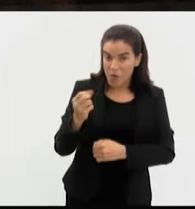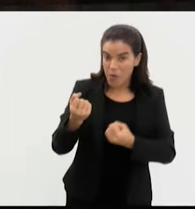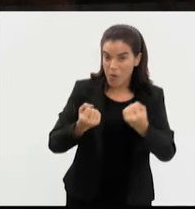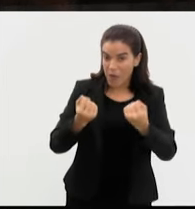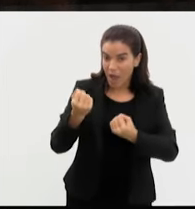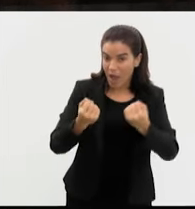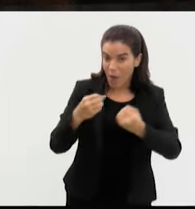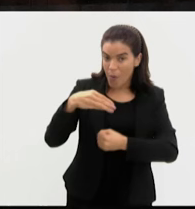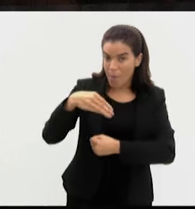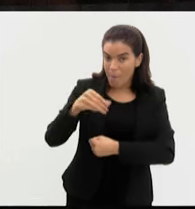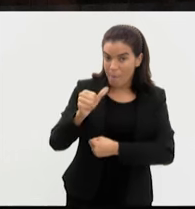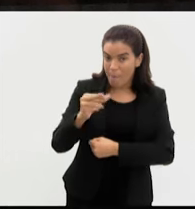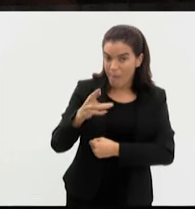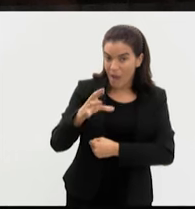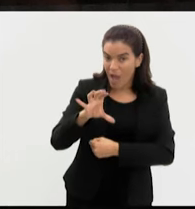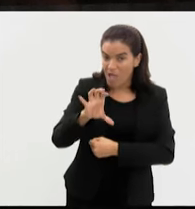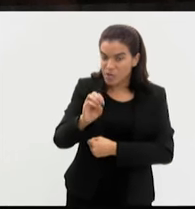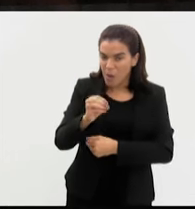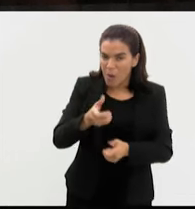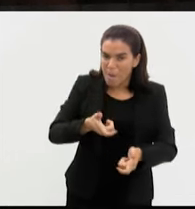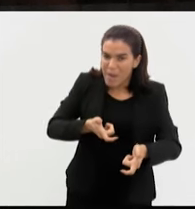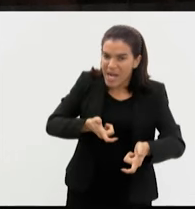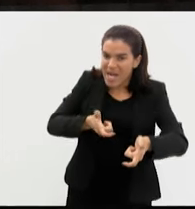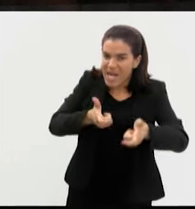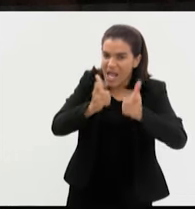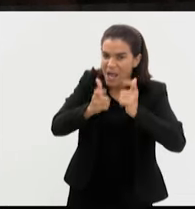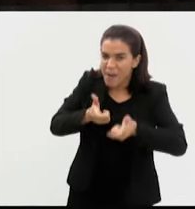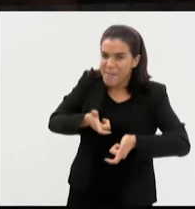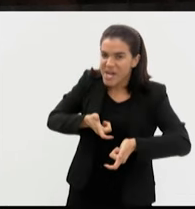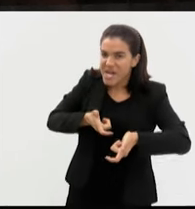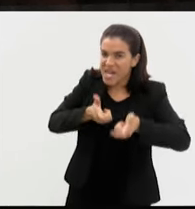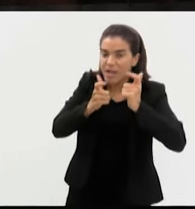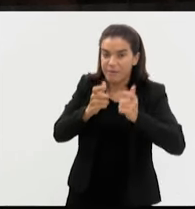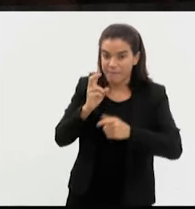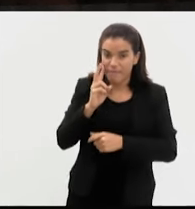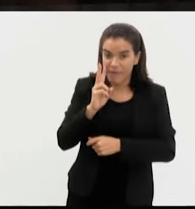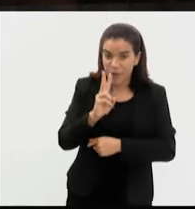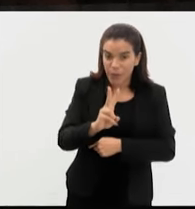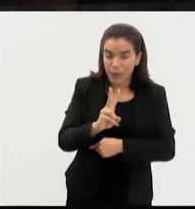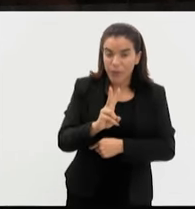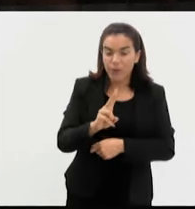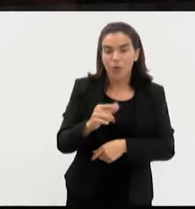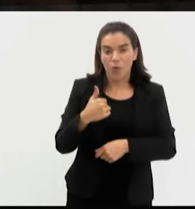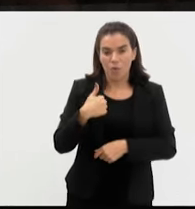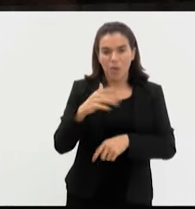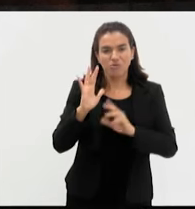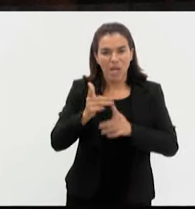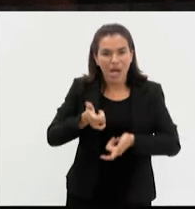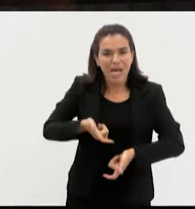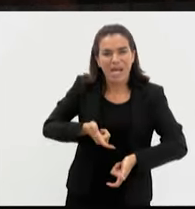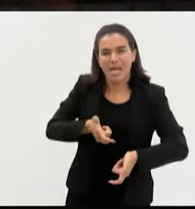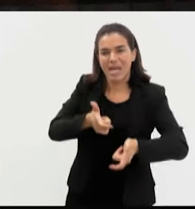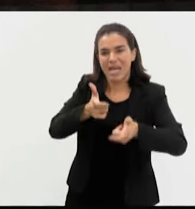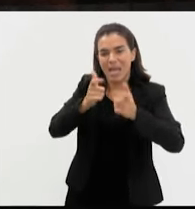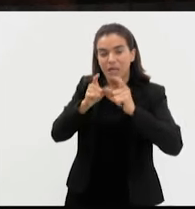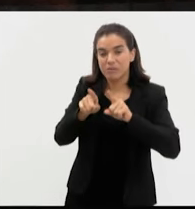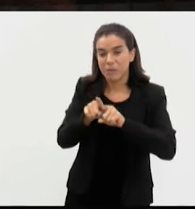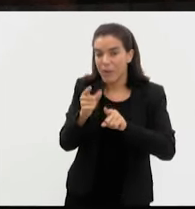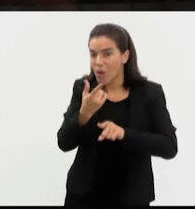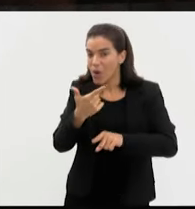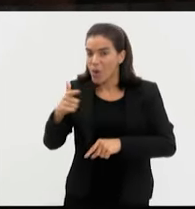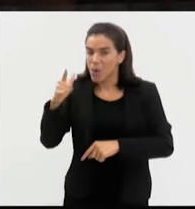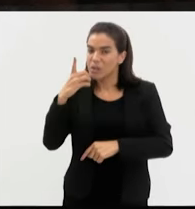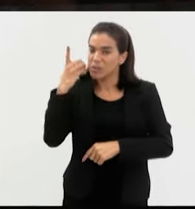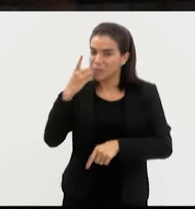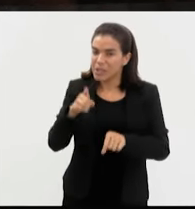pela segunda vez sendo alvejado é a segunda vez já tive o meu já foi alvejado e tantos outros deputados